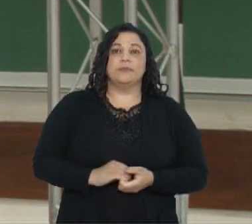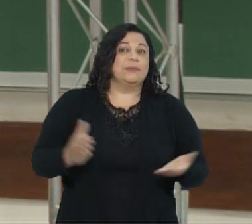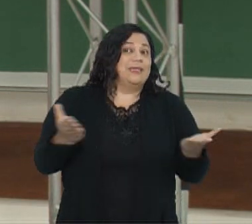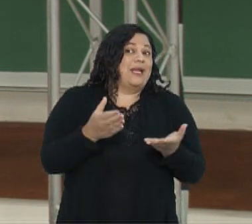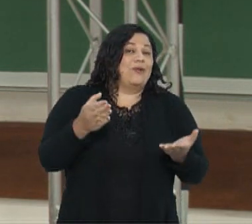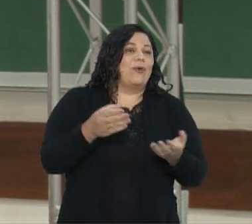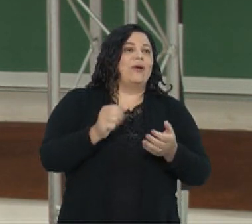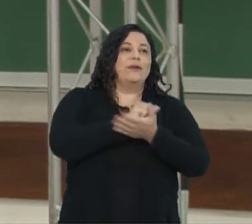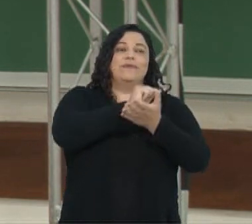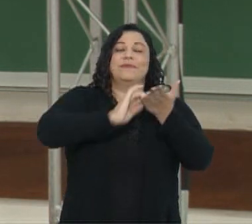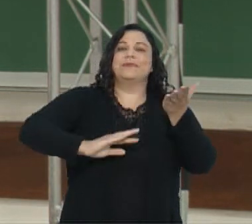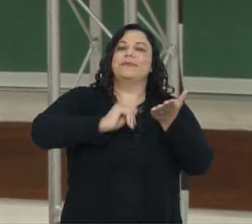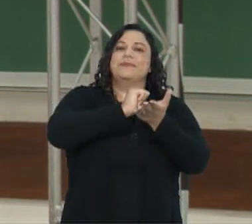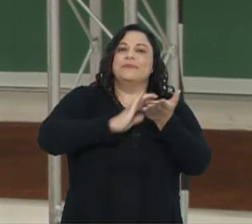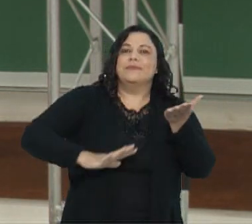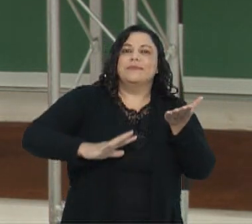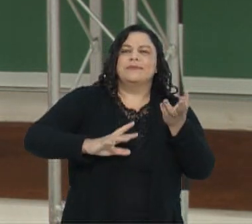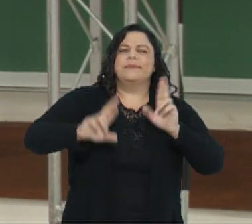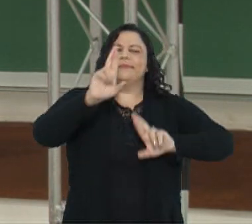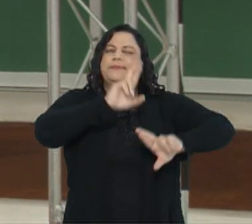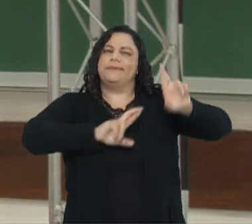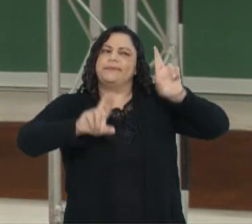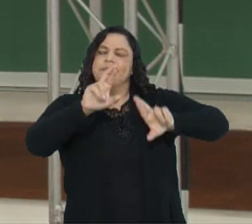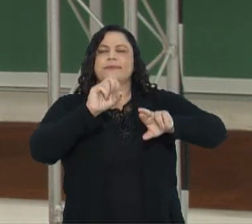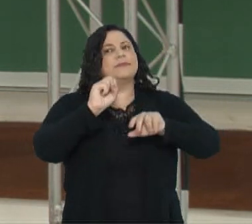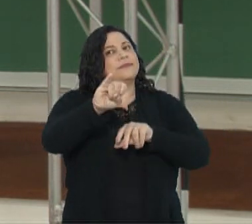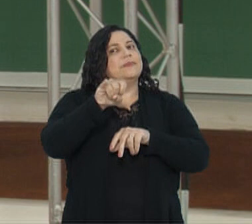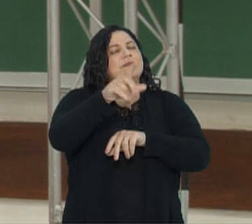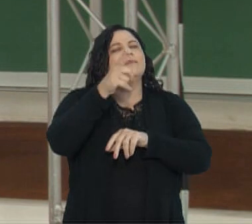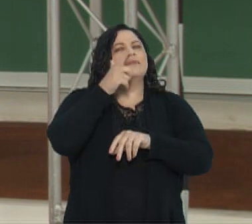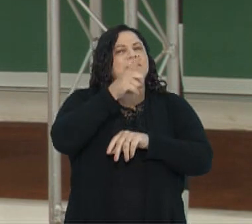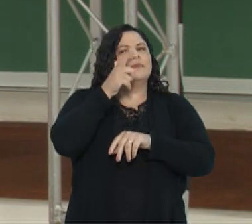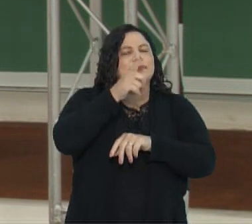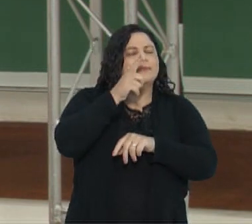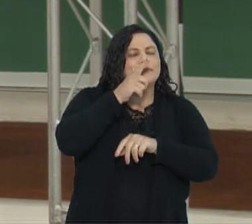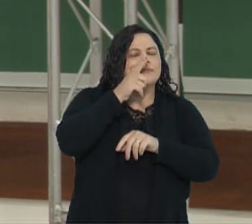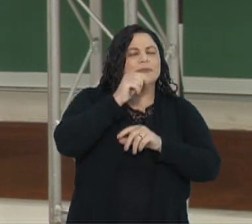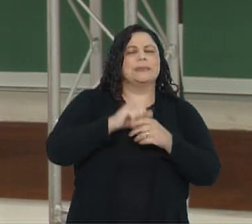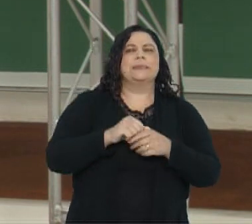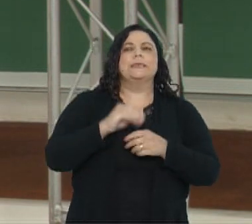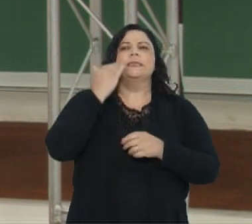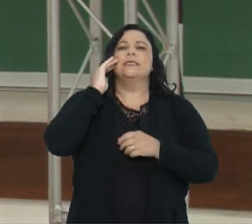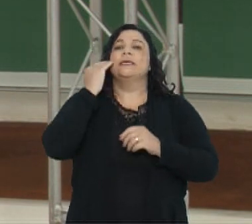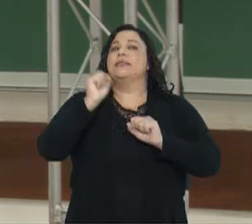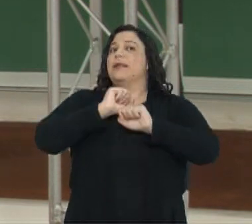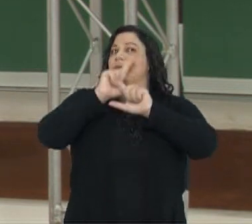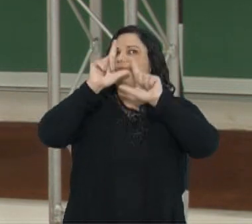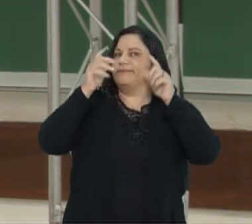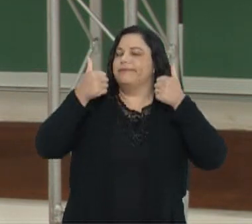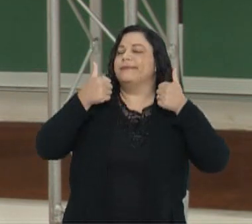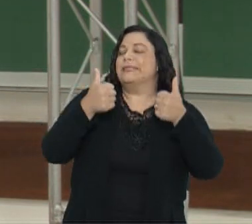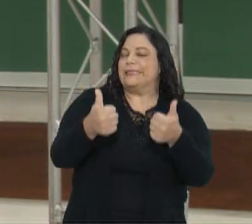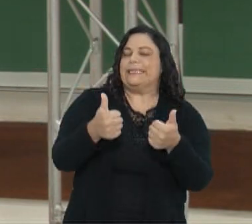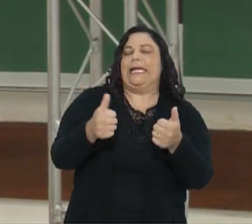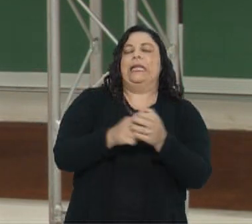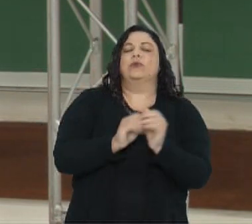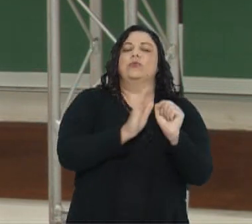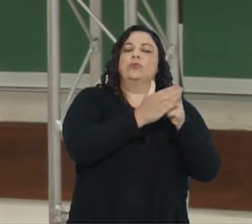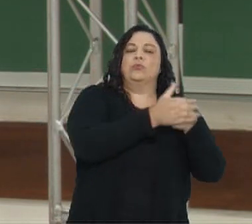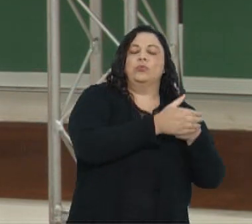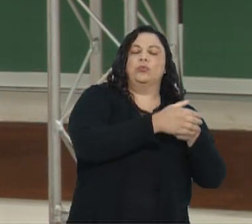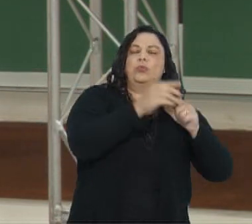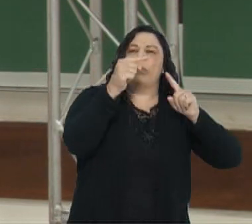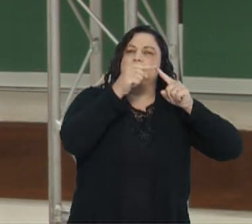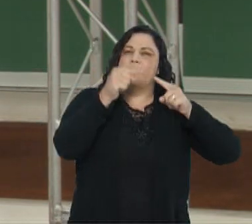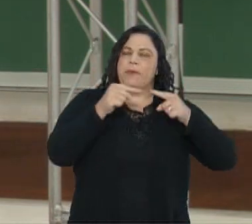Agora vamos para atividades. Vamos verificar se vocês conseguiram captar ali os tipos de sujeito. Então lá,